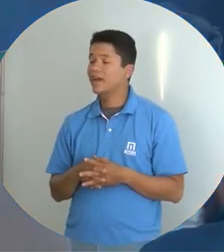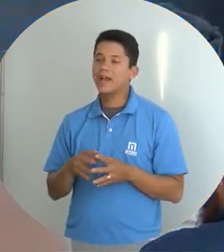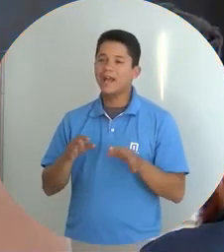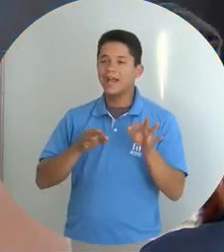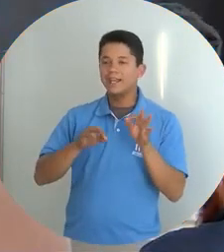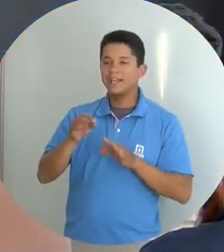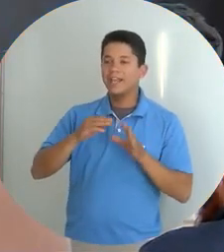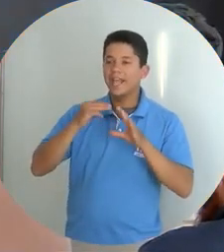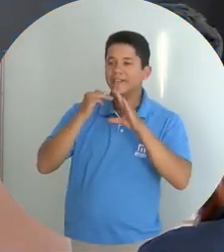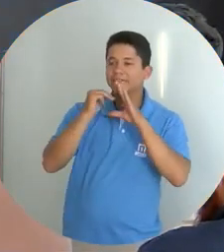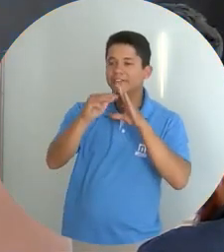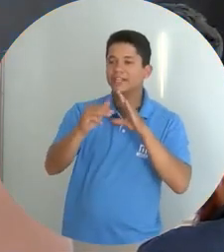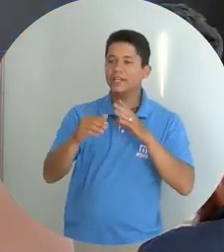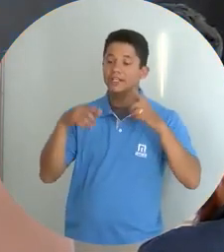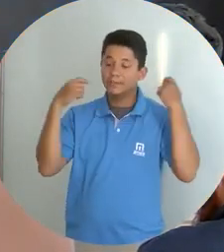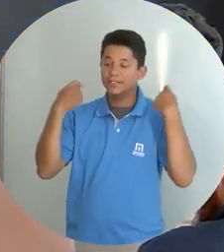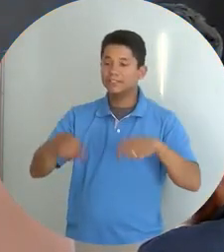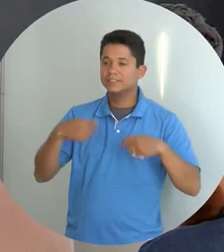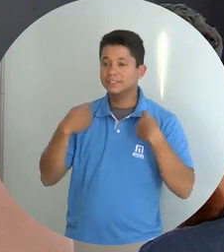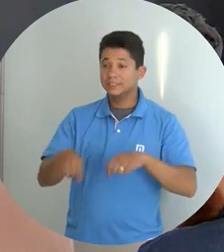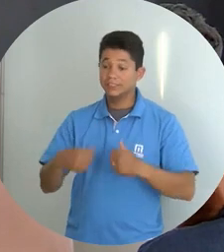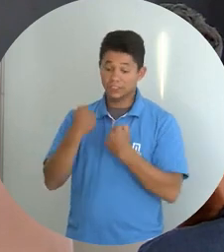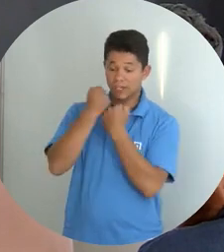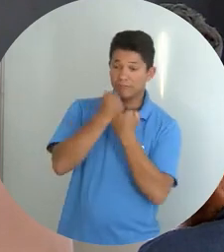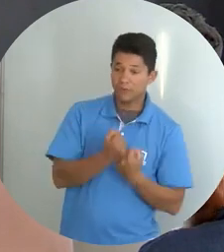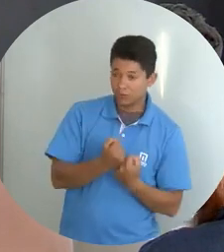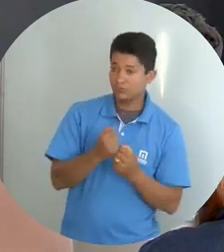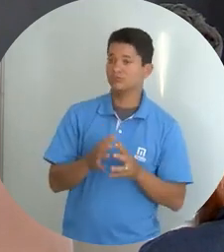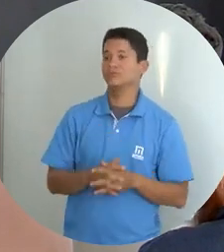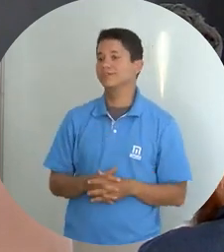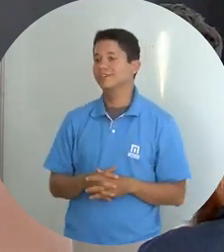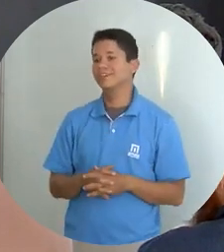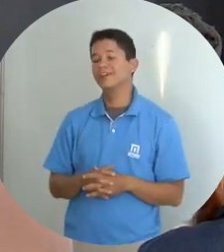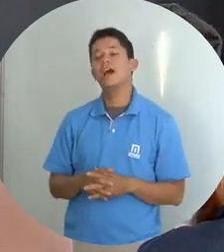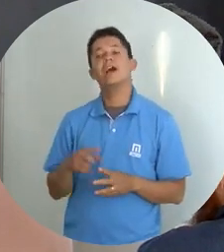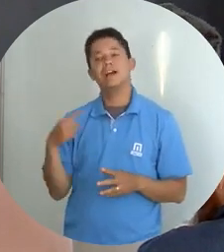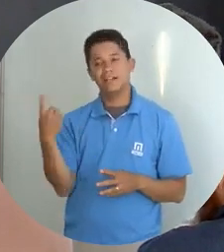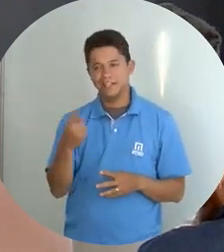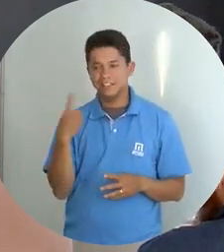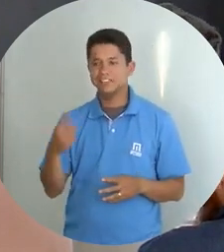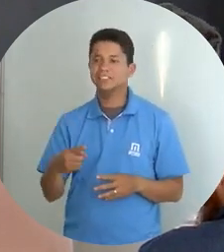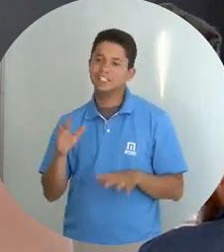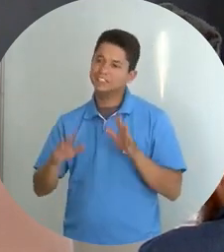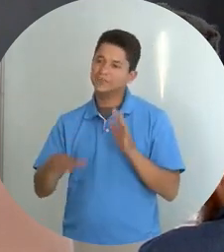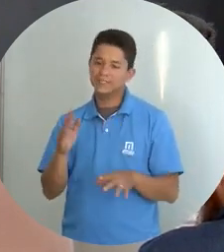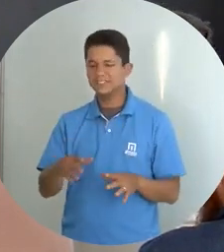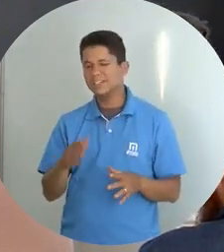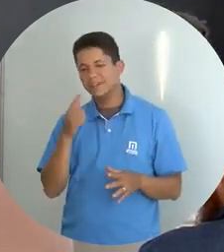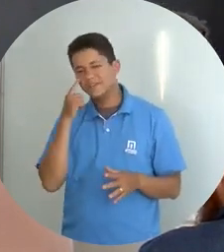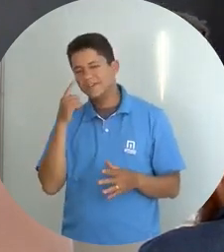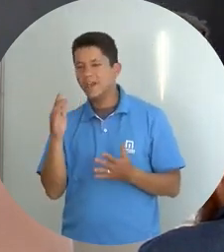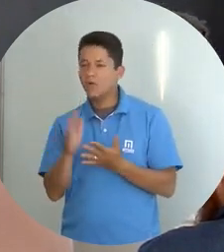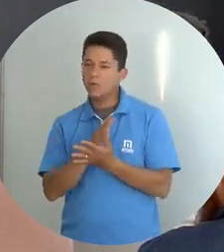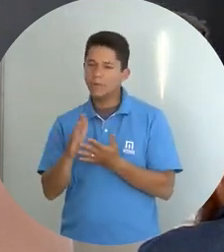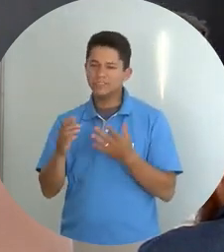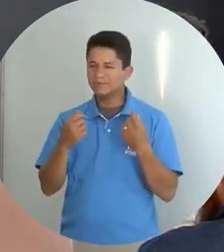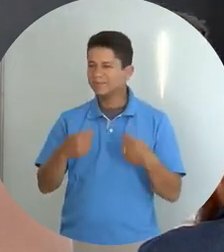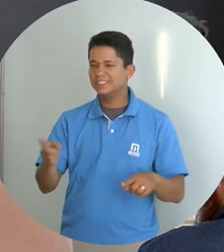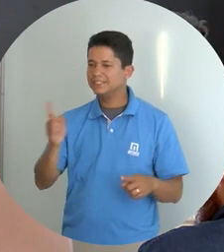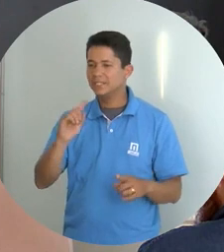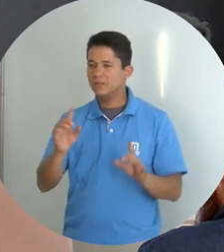real necessidade de reforço, a gente acaba tendo que abrir mão de alguns artifícios, né, e trabalhar